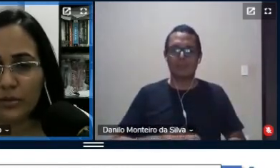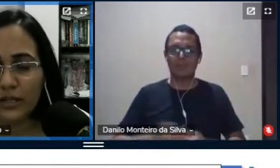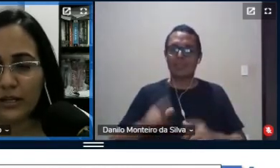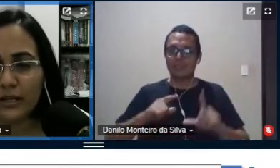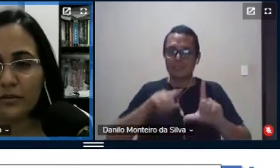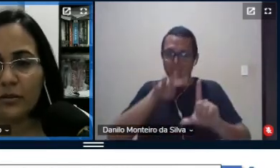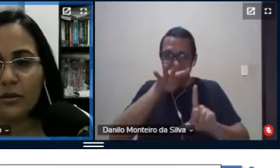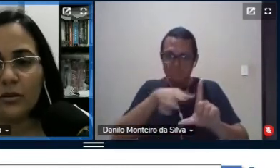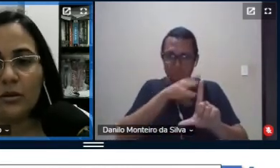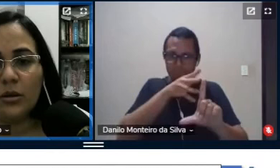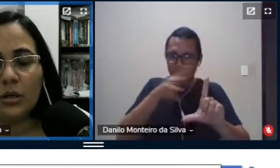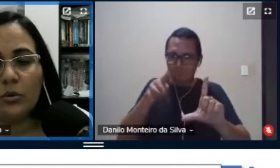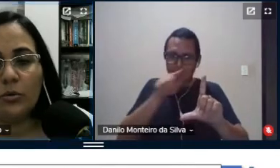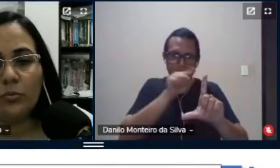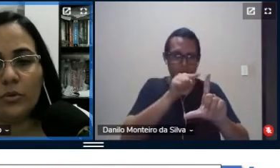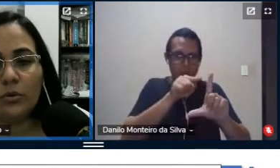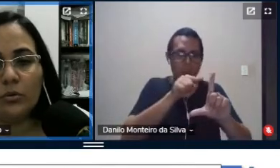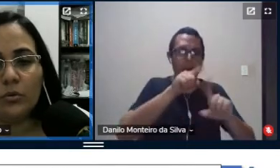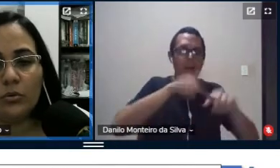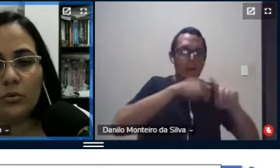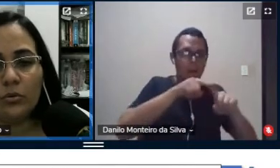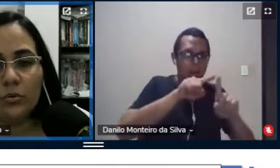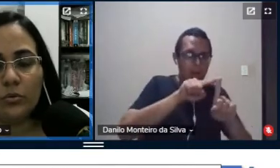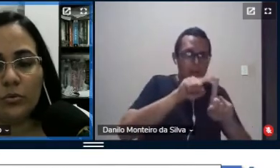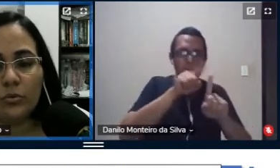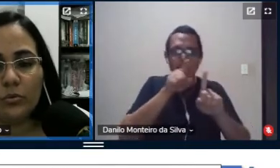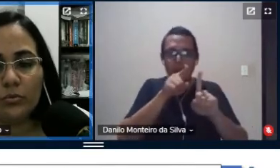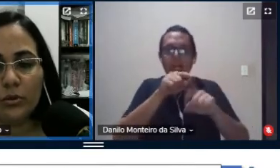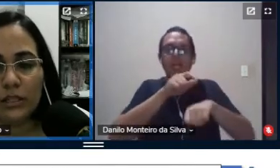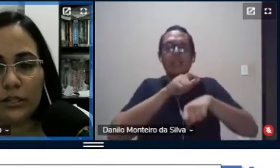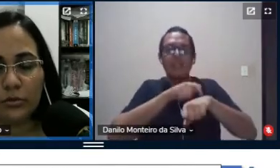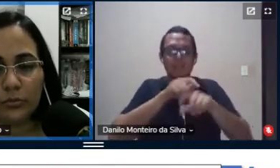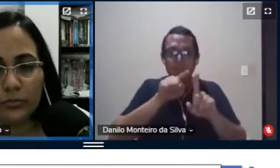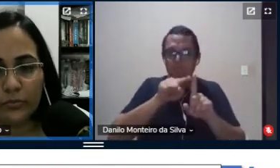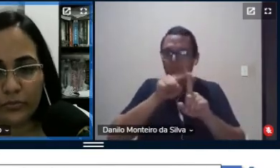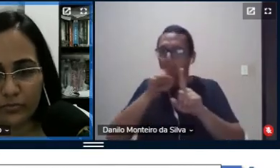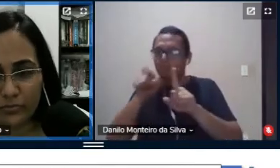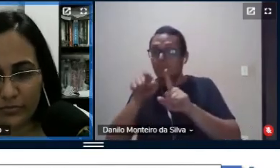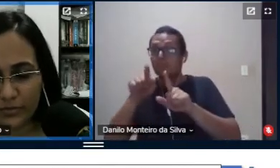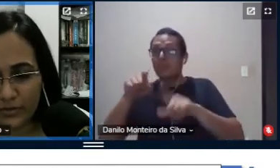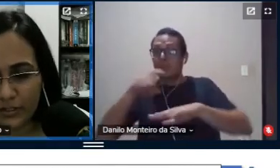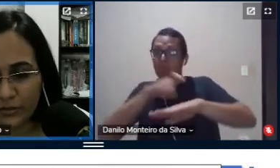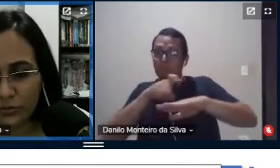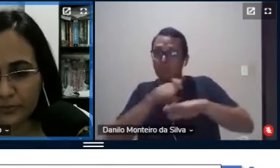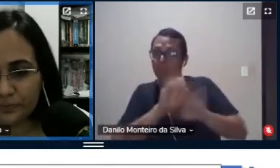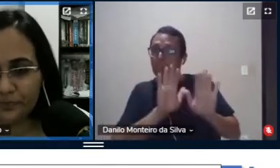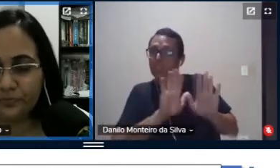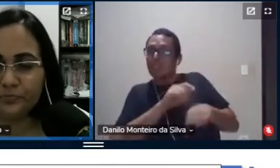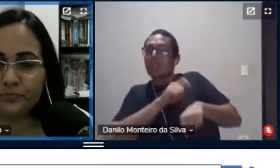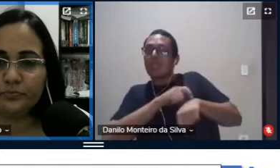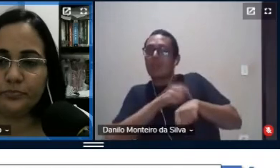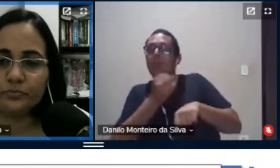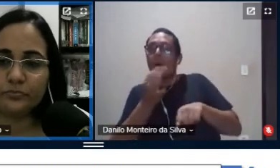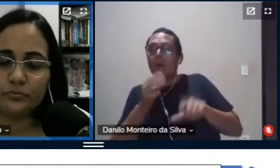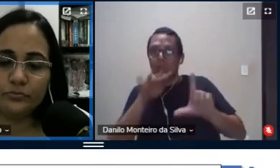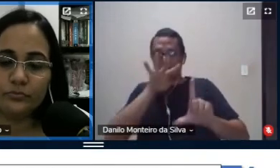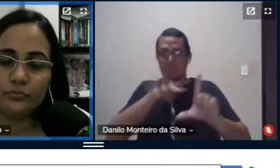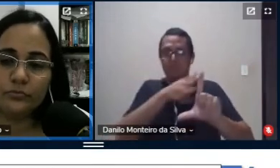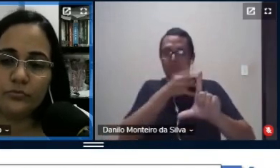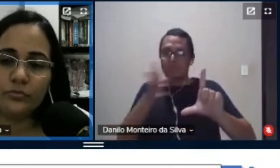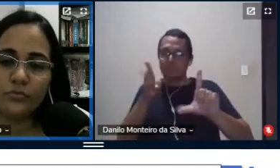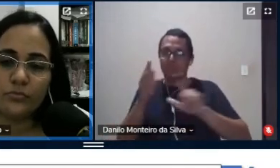vou aplicar o meu líquido, certo?